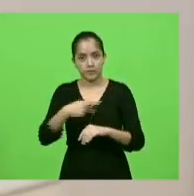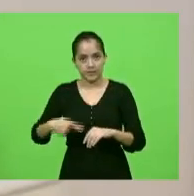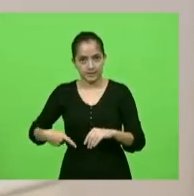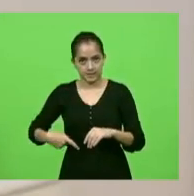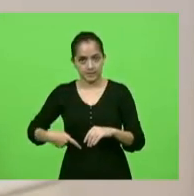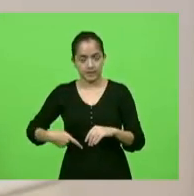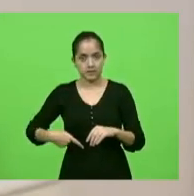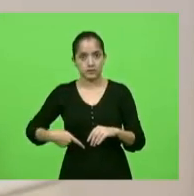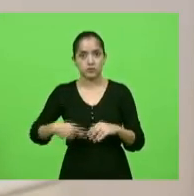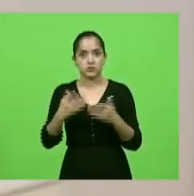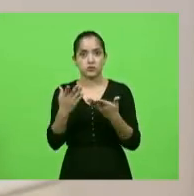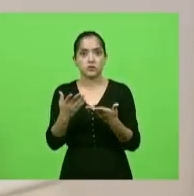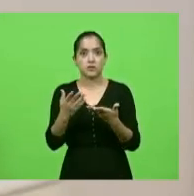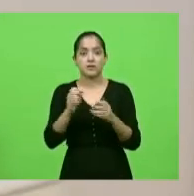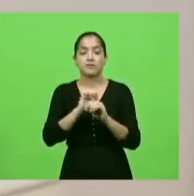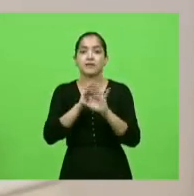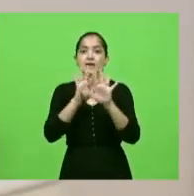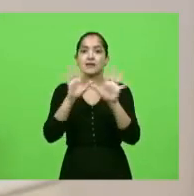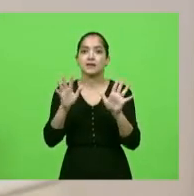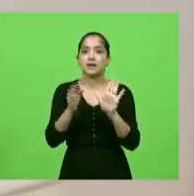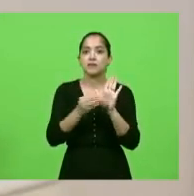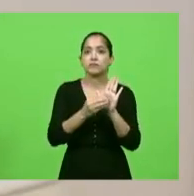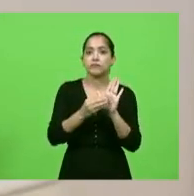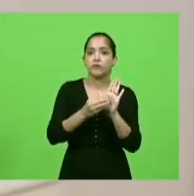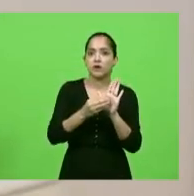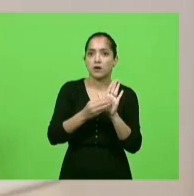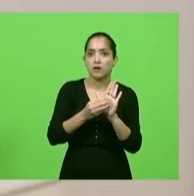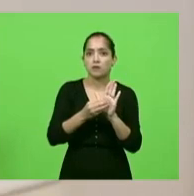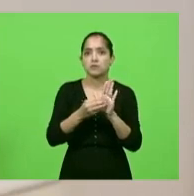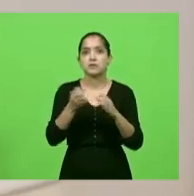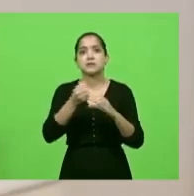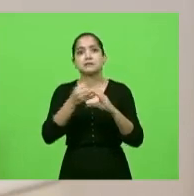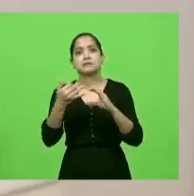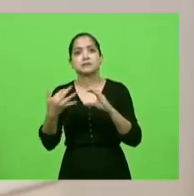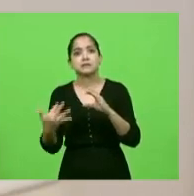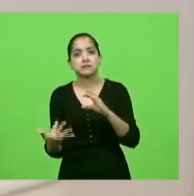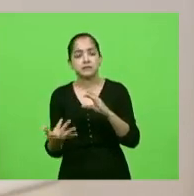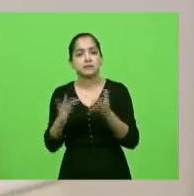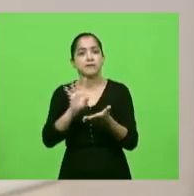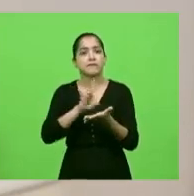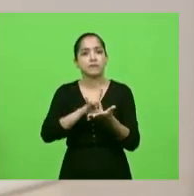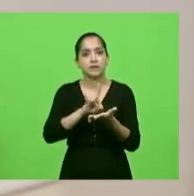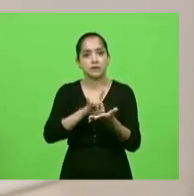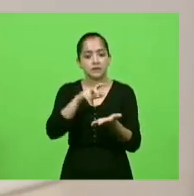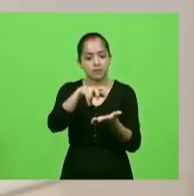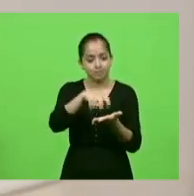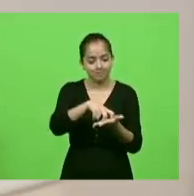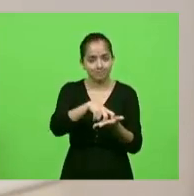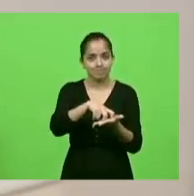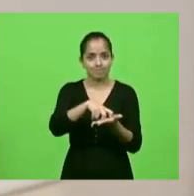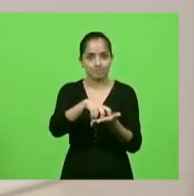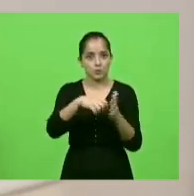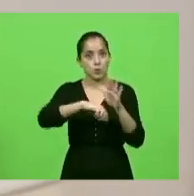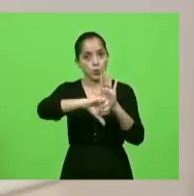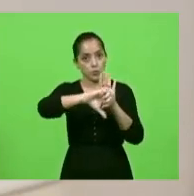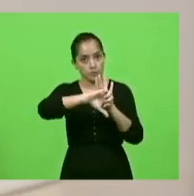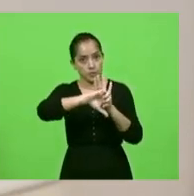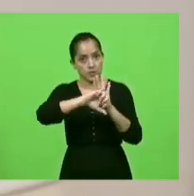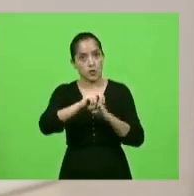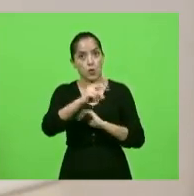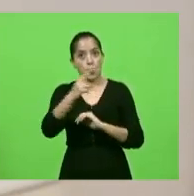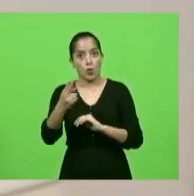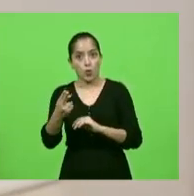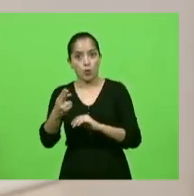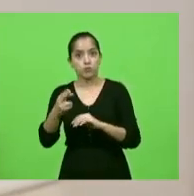caso, fica clara a ausência de traços característicos da verdadeira punição criminal, pena ou medida de